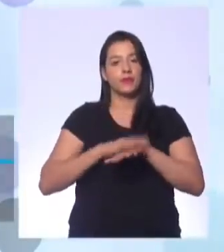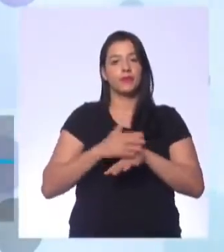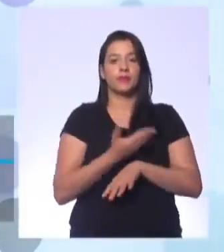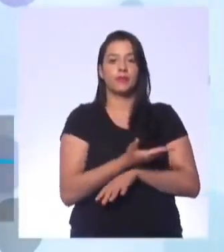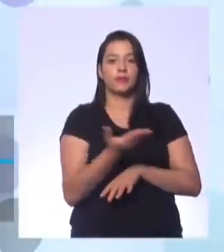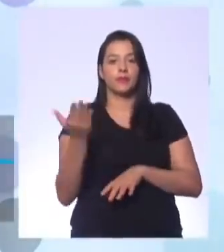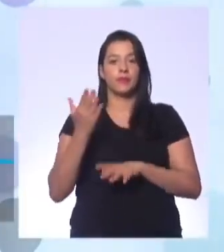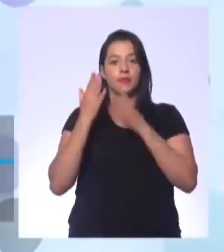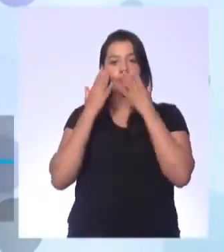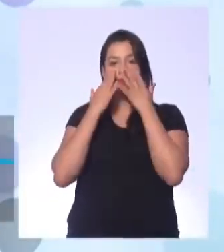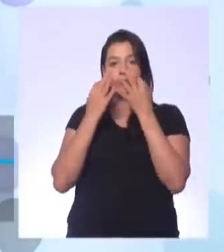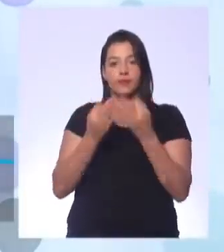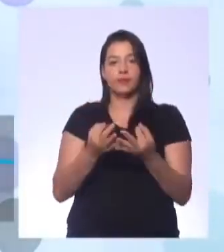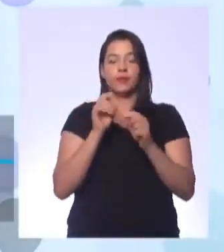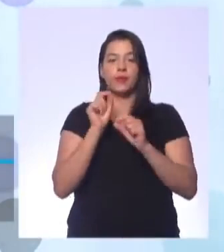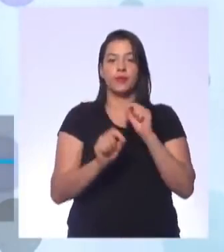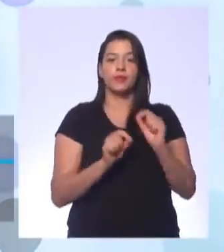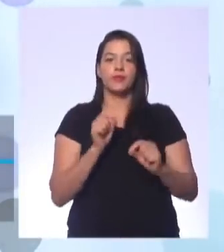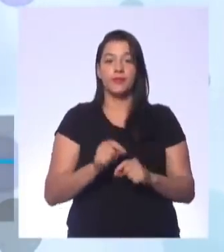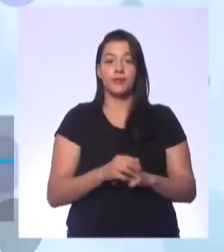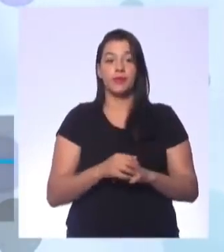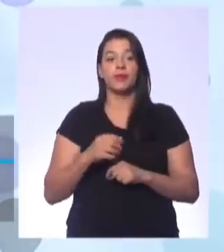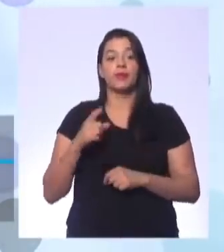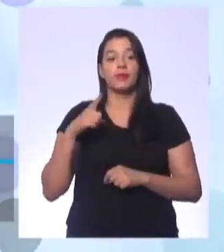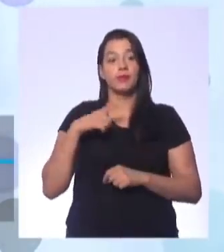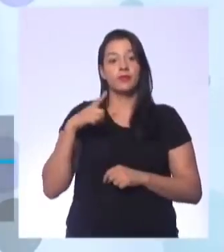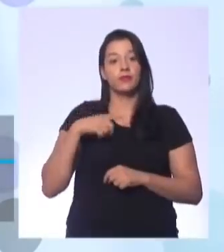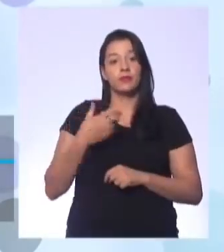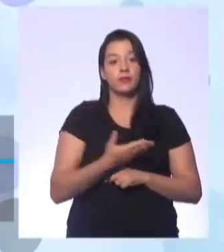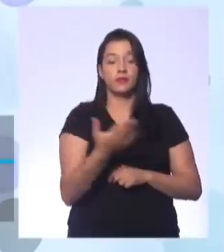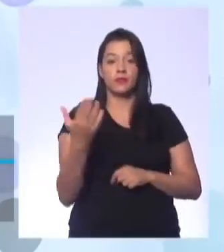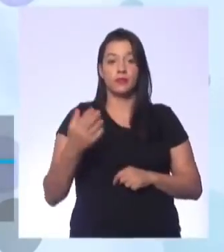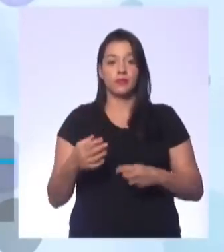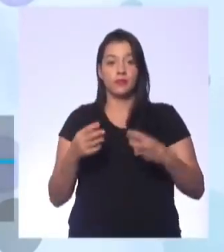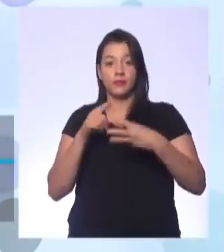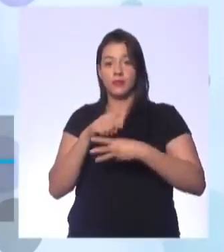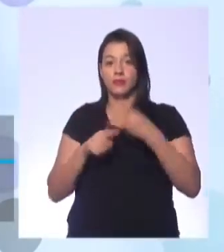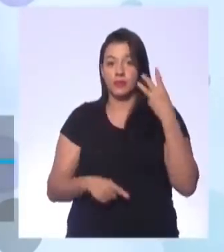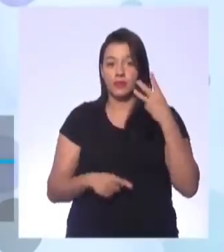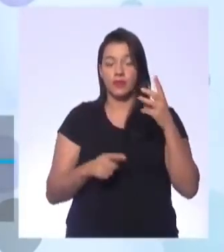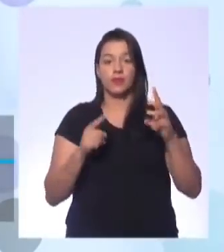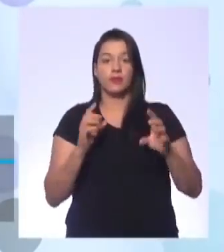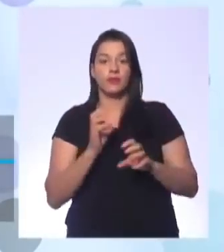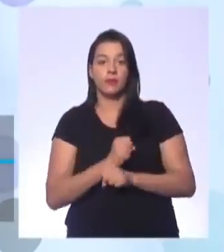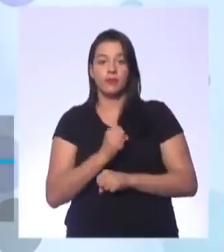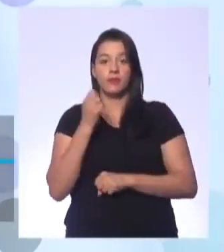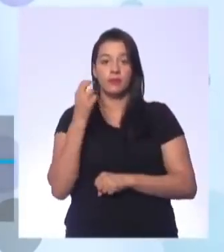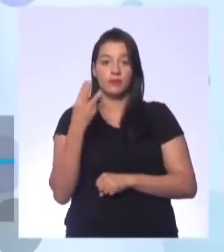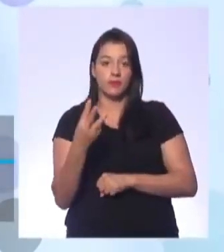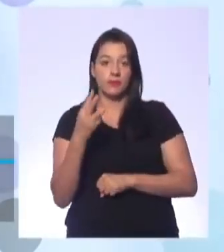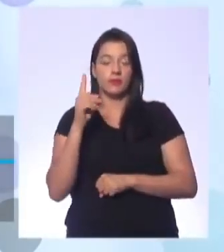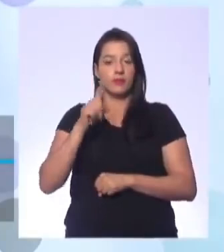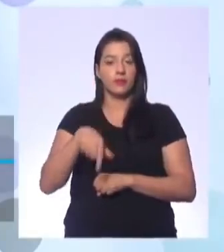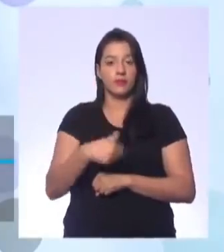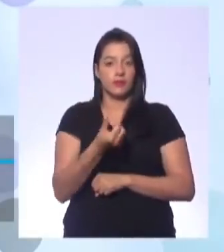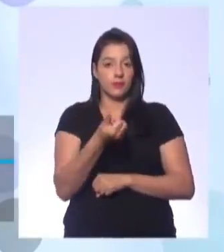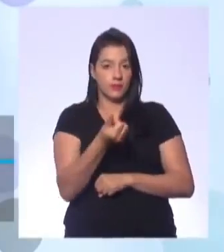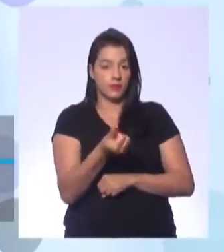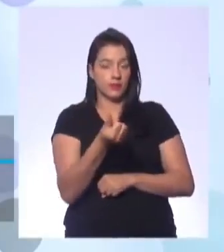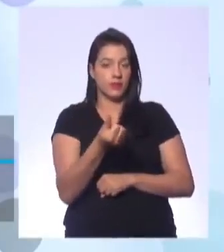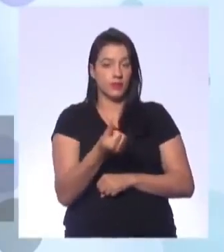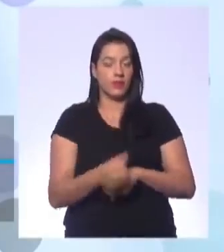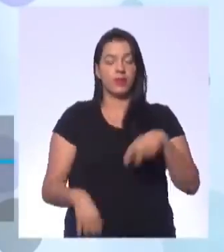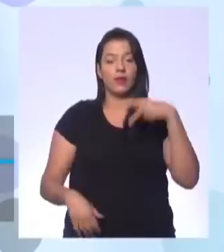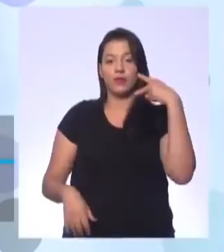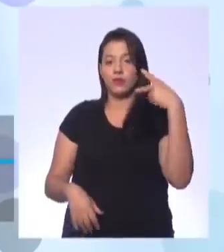vocês vão observar agora e quando vocês possui pensa assim ó três mais três não é seis ou seria a mesma coisa